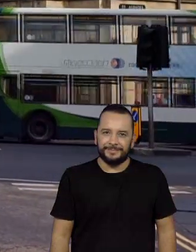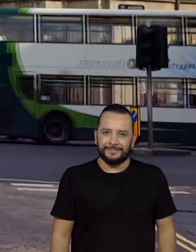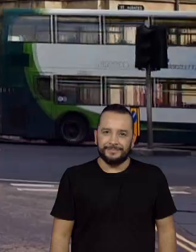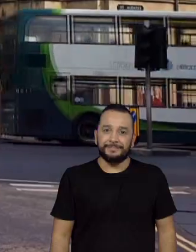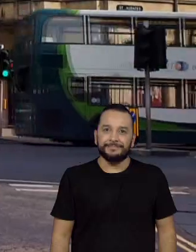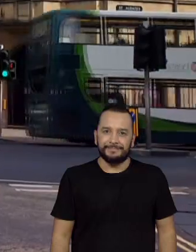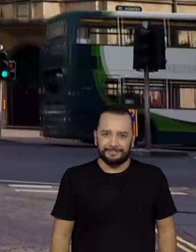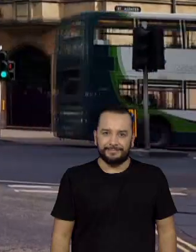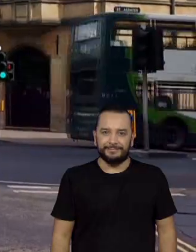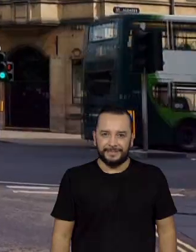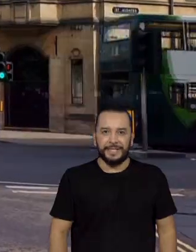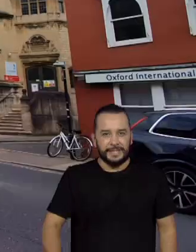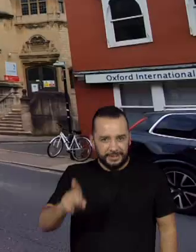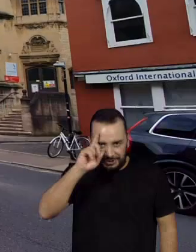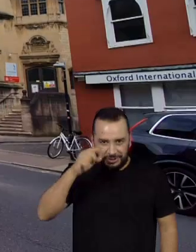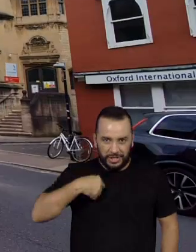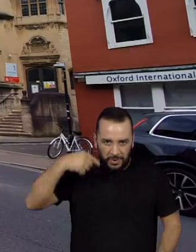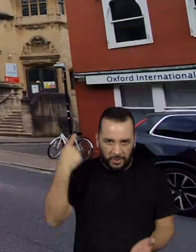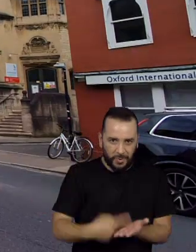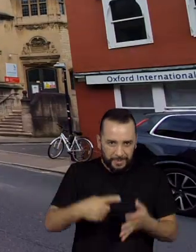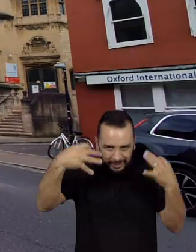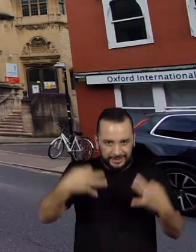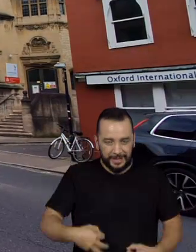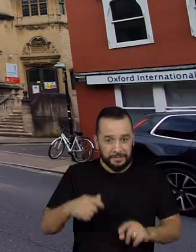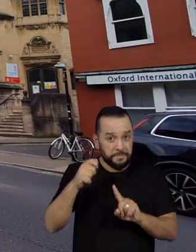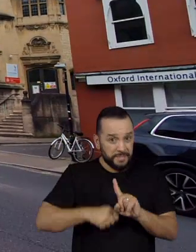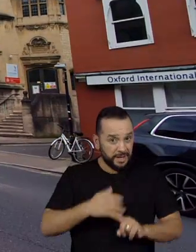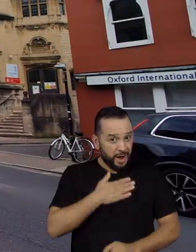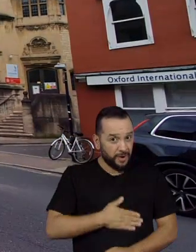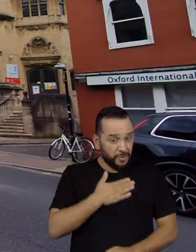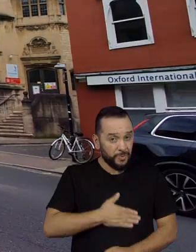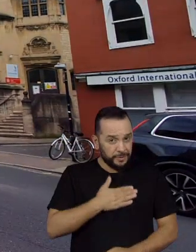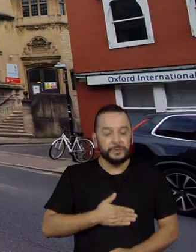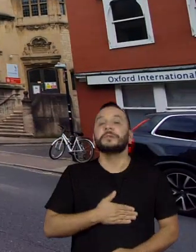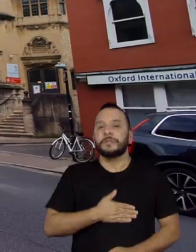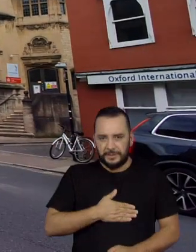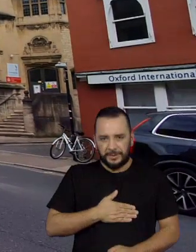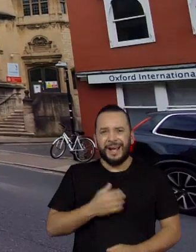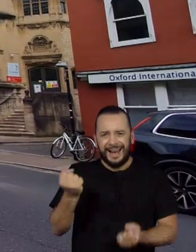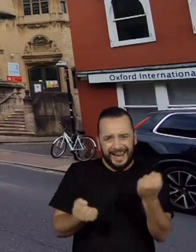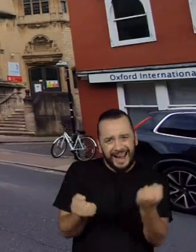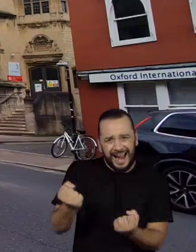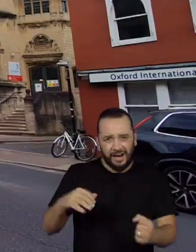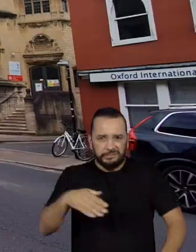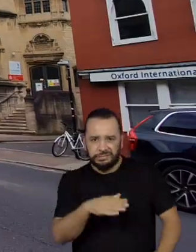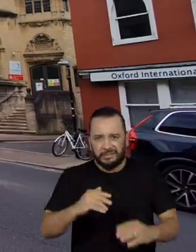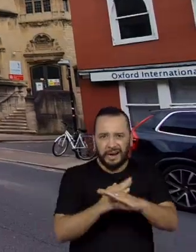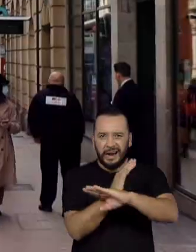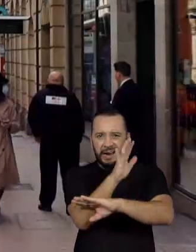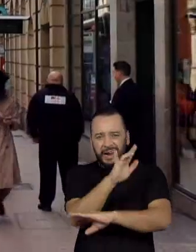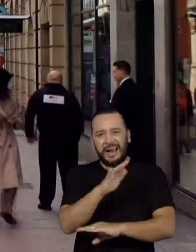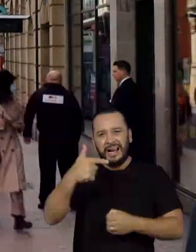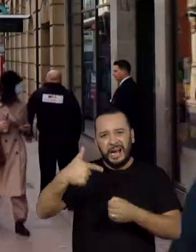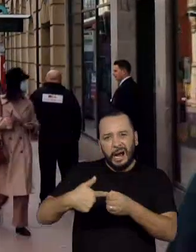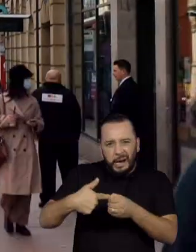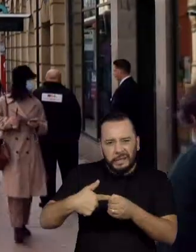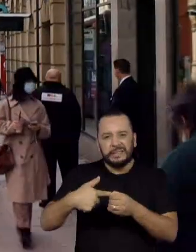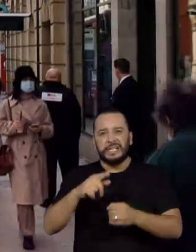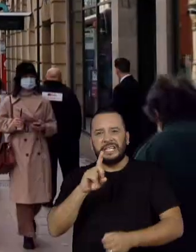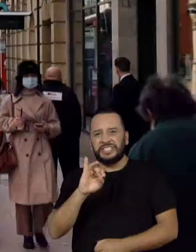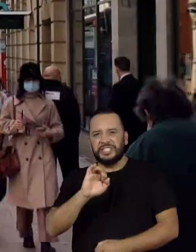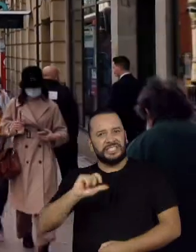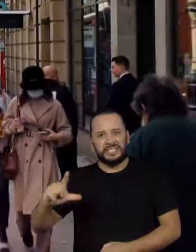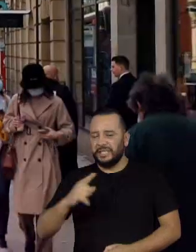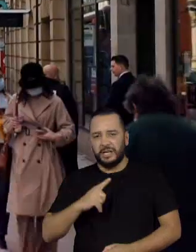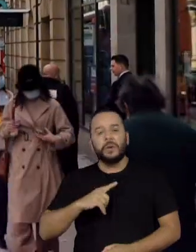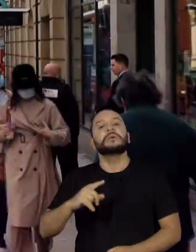A data já está marcada, agosto. A partir deste mês, os carros movidos a gasolina ou diesel sofrerão restrições